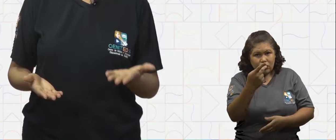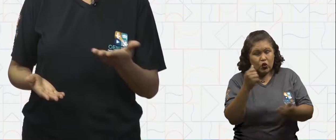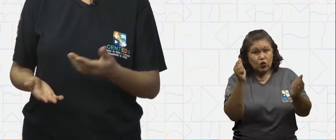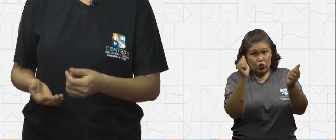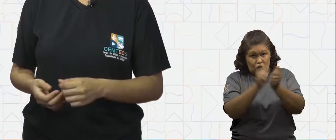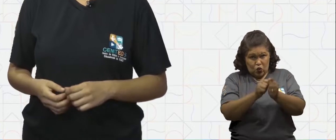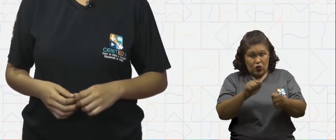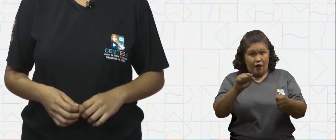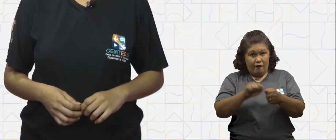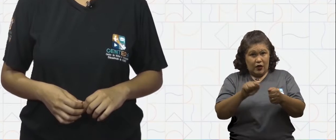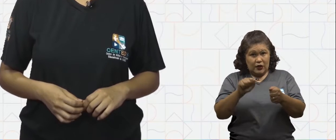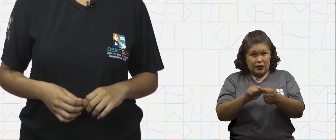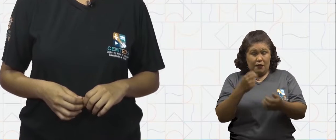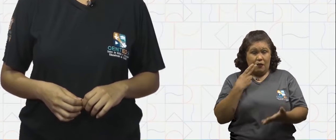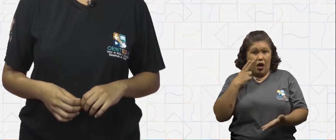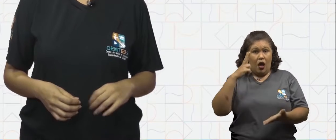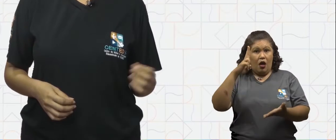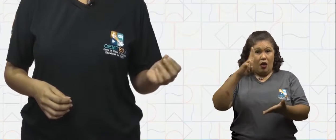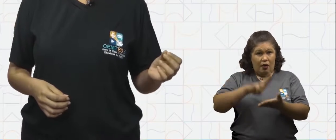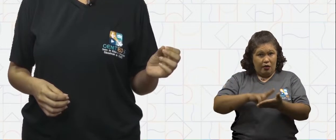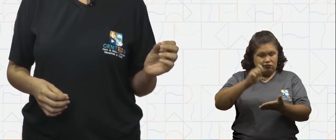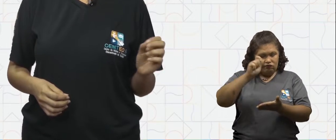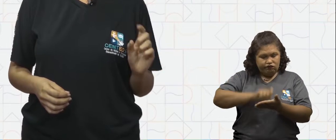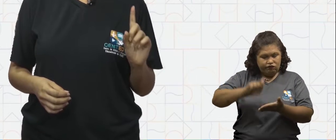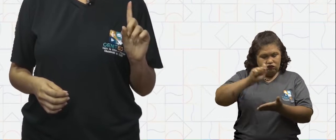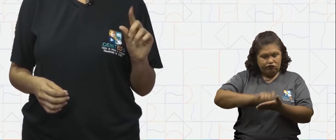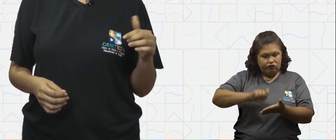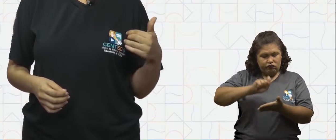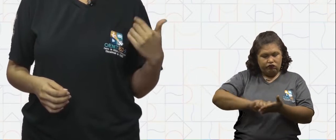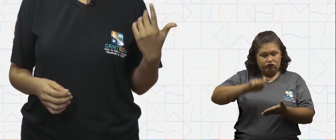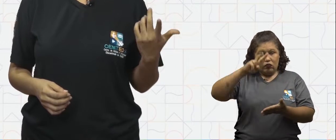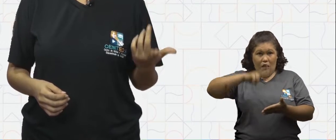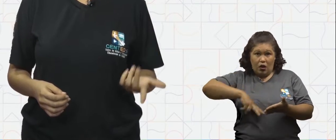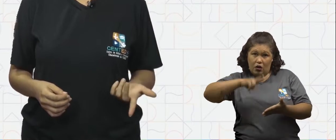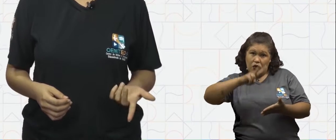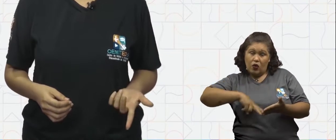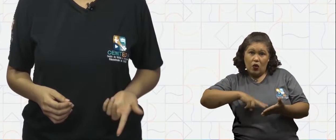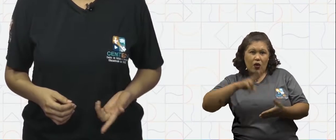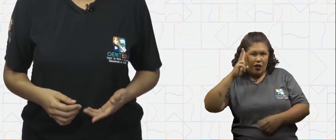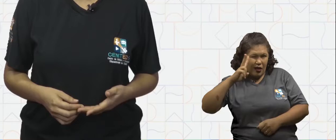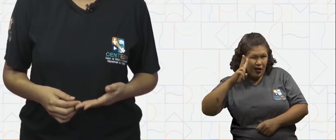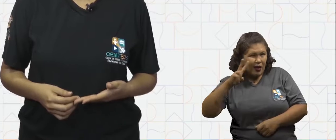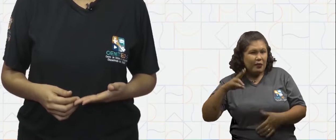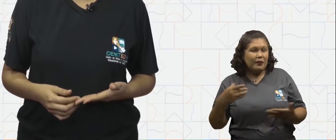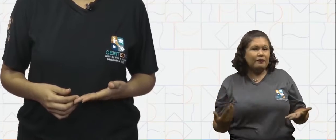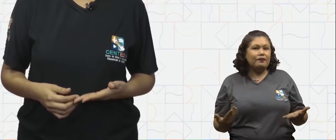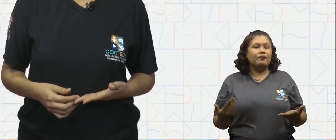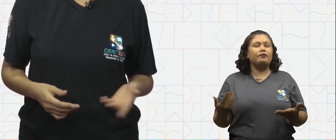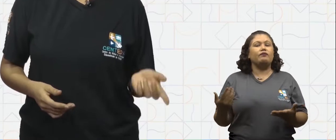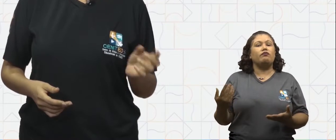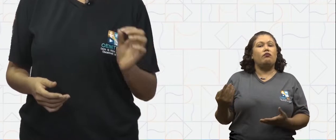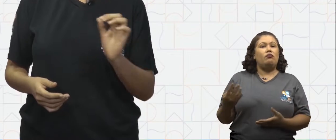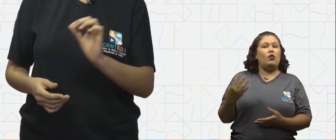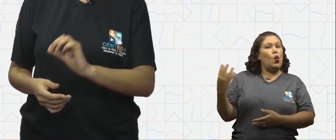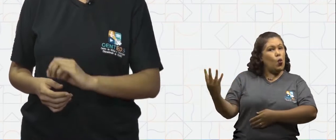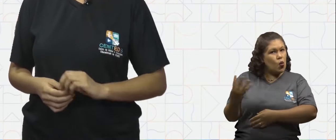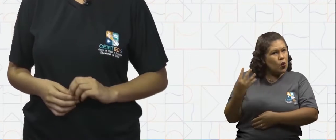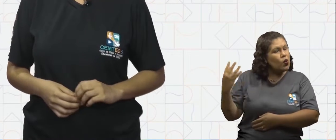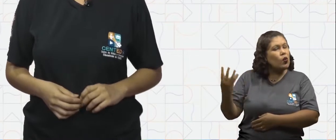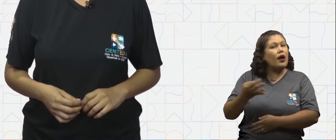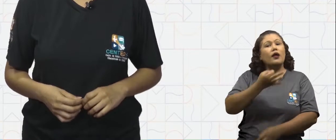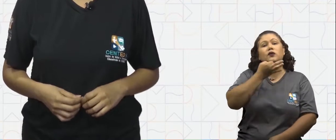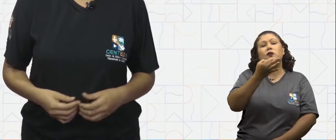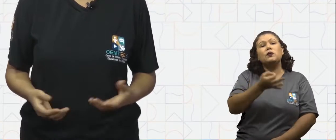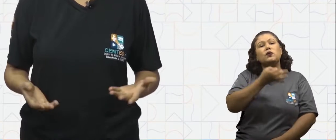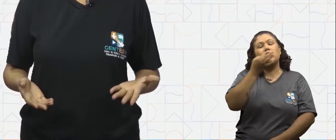você ajudamos os nossos convidados a produzirem uma carta de leitor para o Jornal Aricional? Eles lançaram